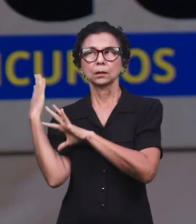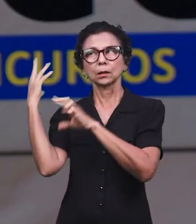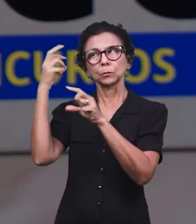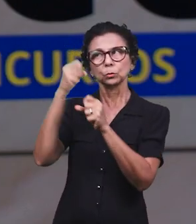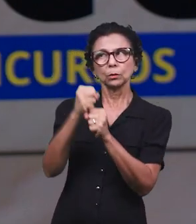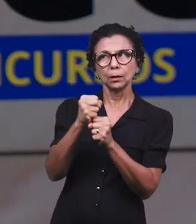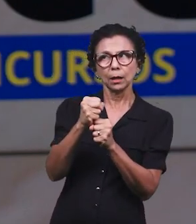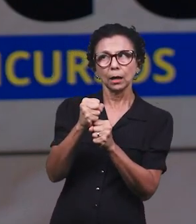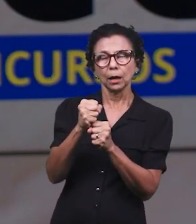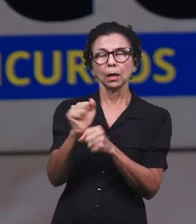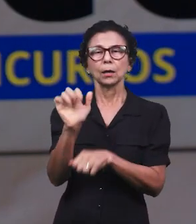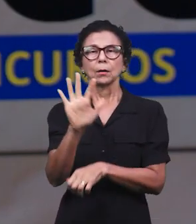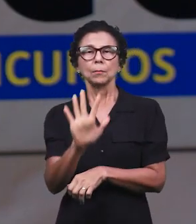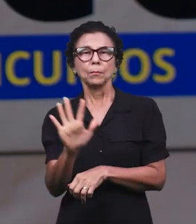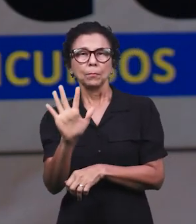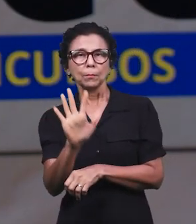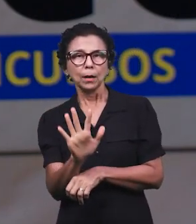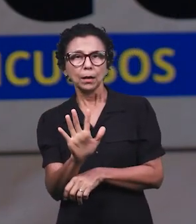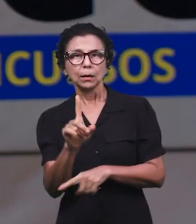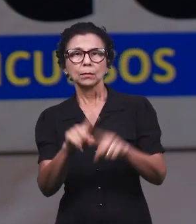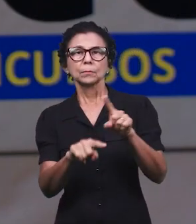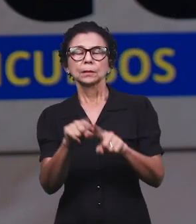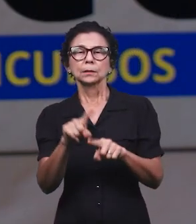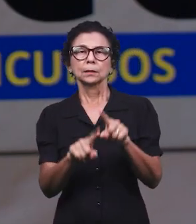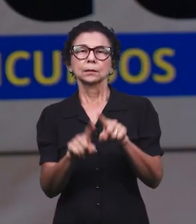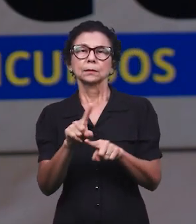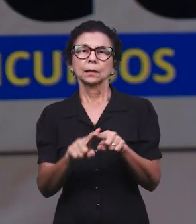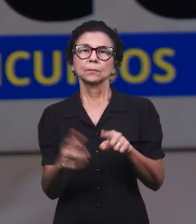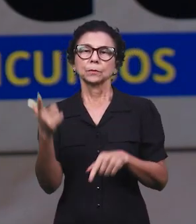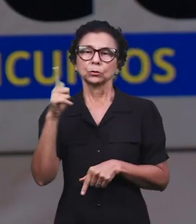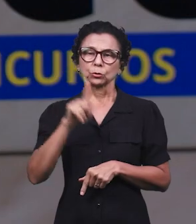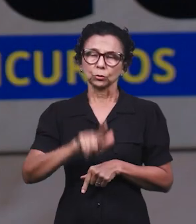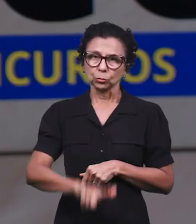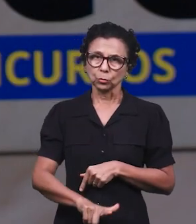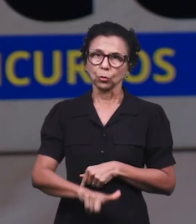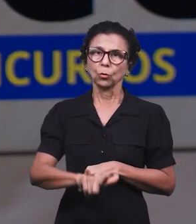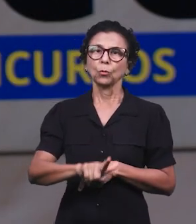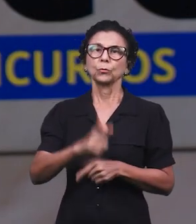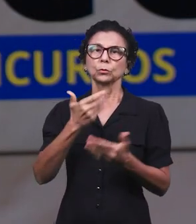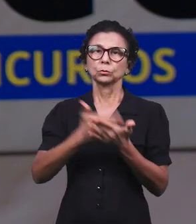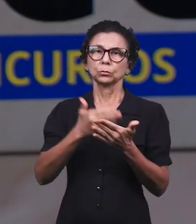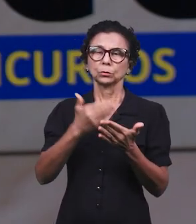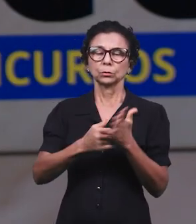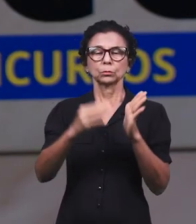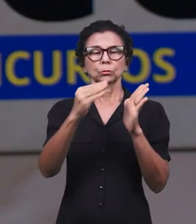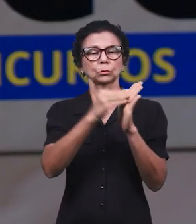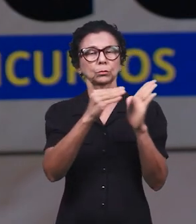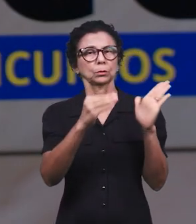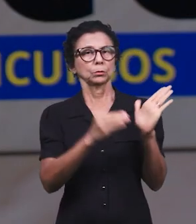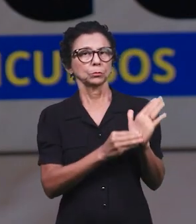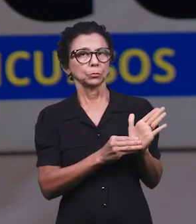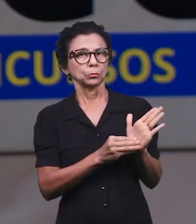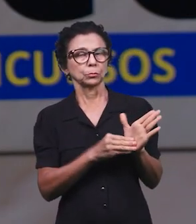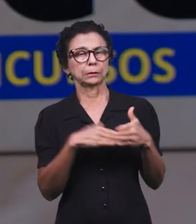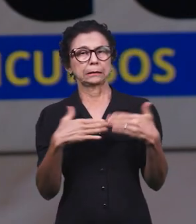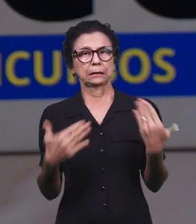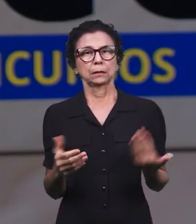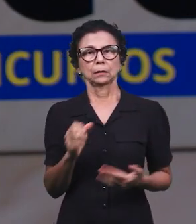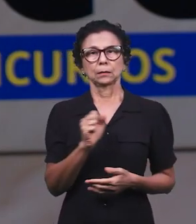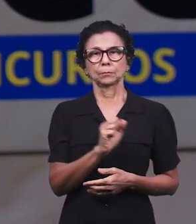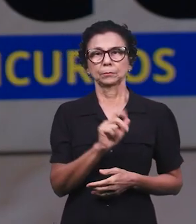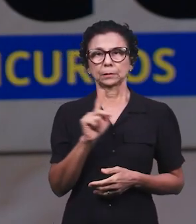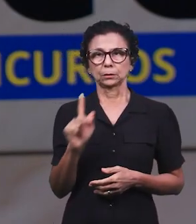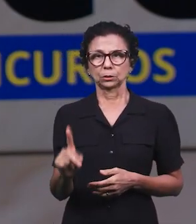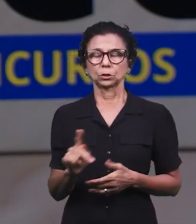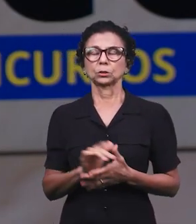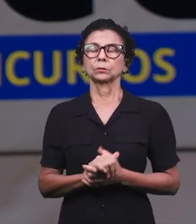tá? Materiais para que você possa reforçar o conteúdo. Então, o curso, a plataforma à distância te